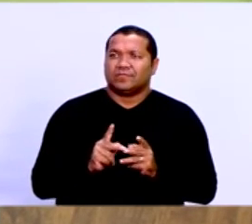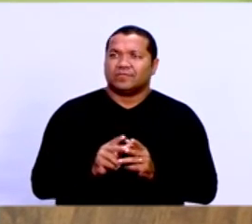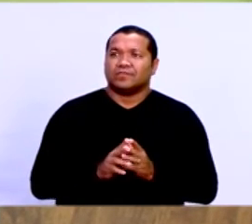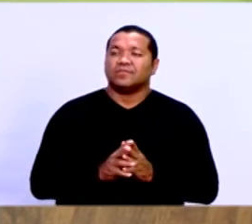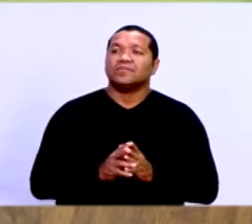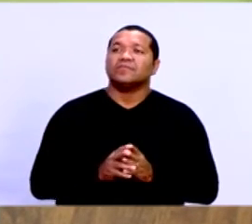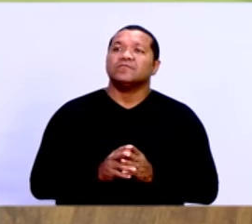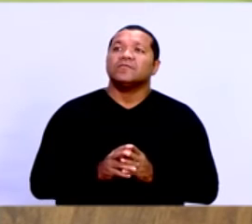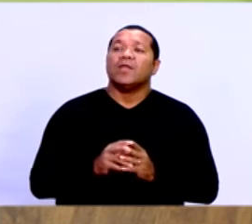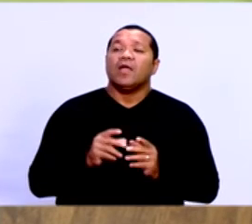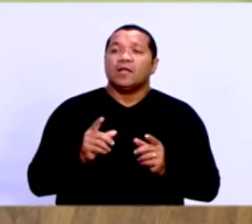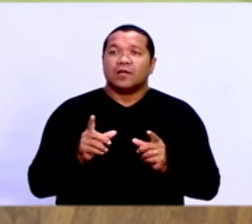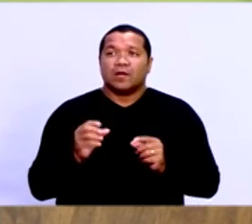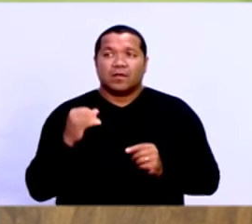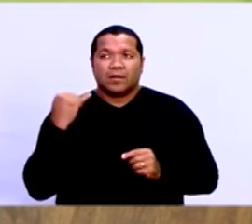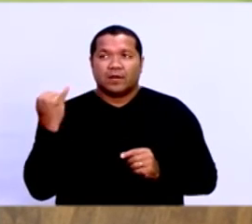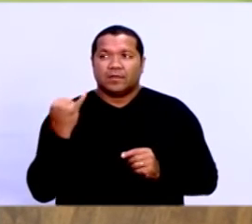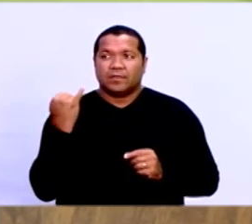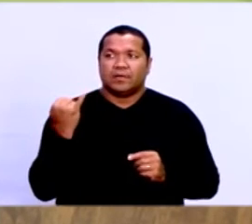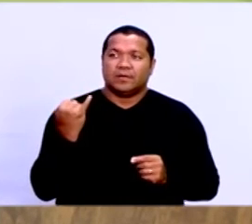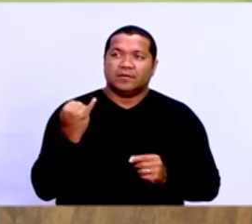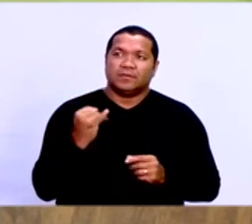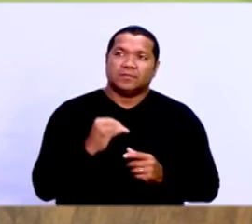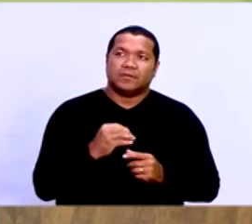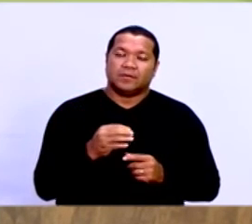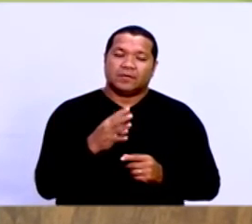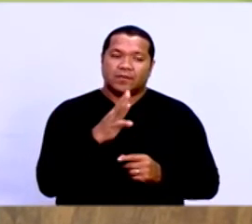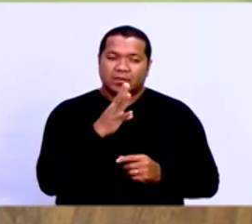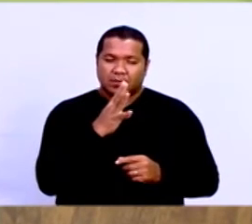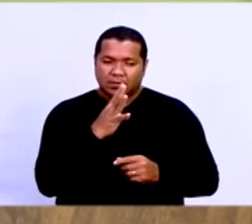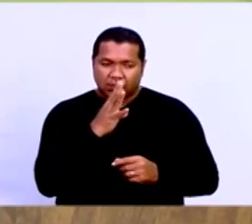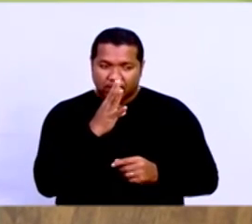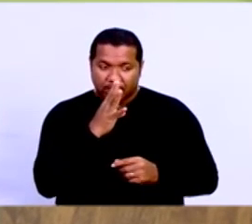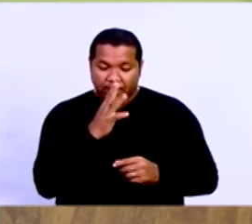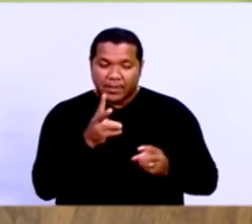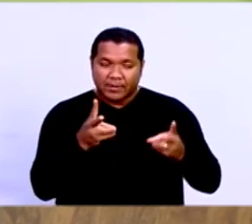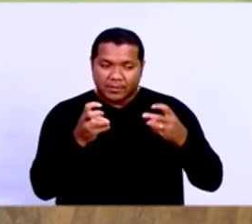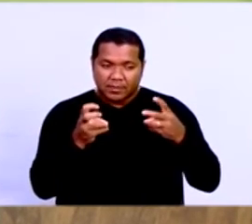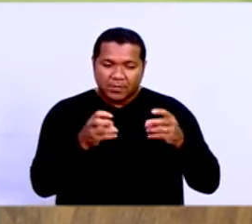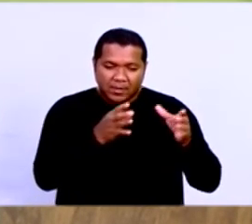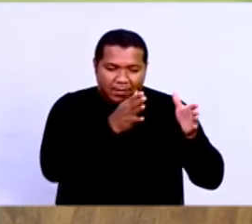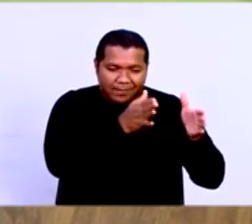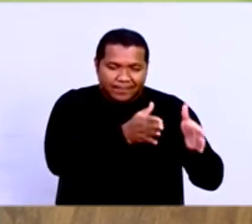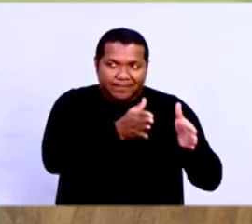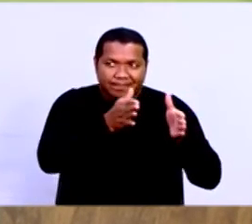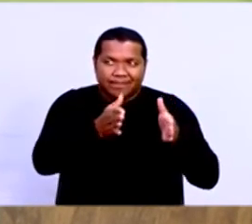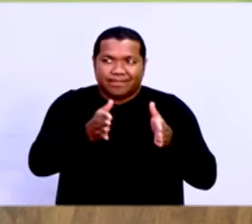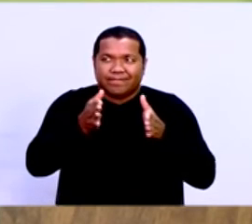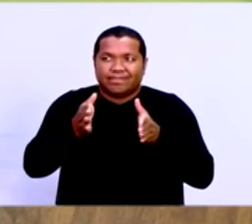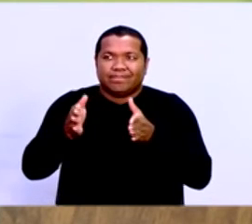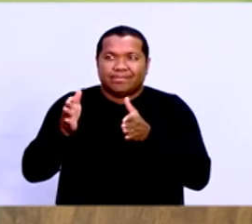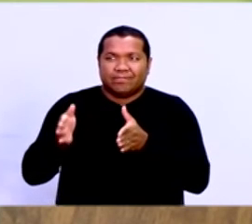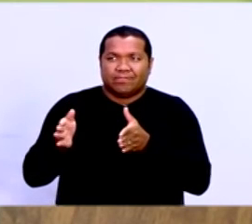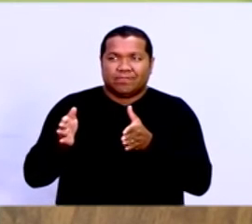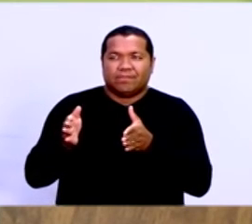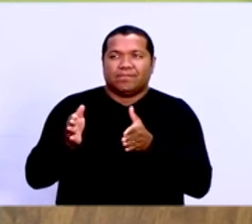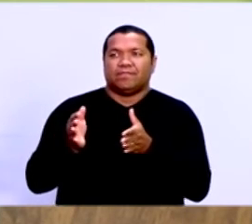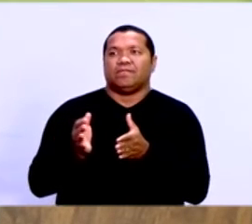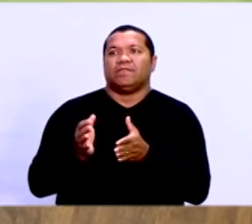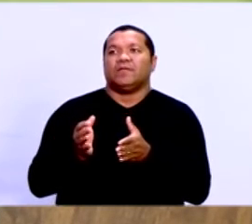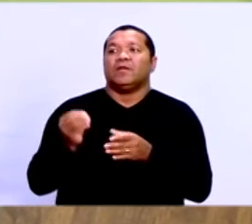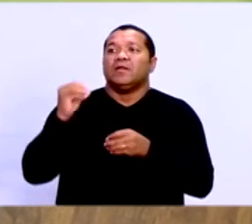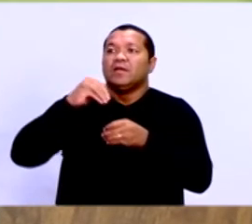muito importante a gente observar cada fase dessa e e